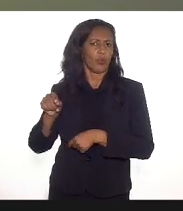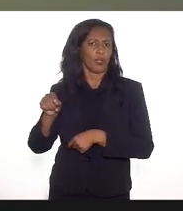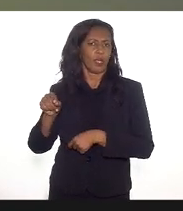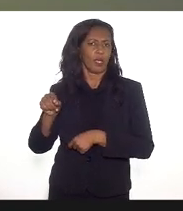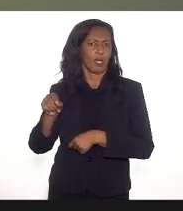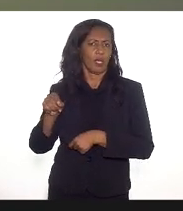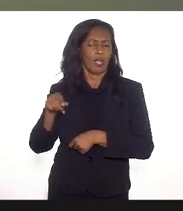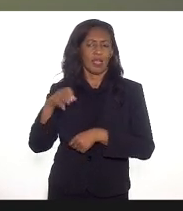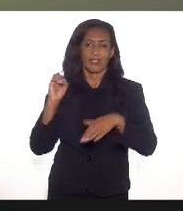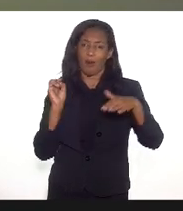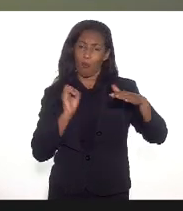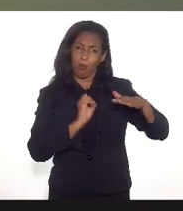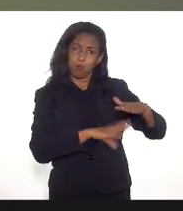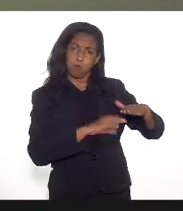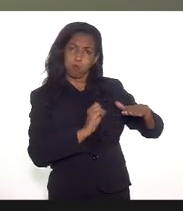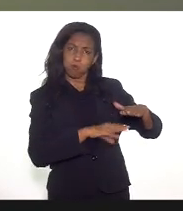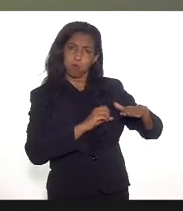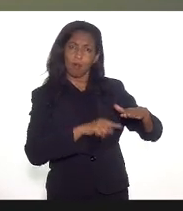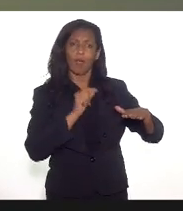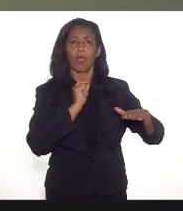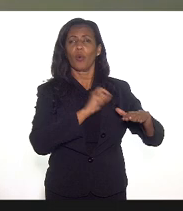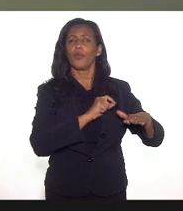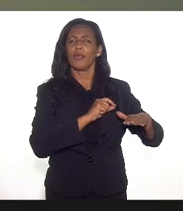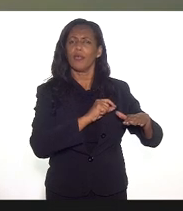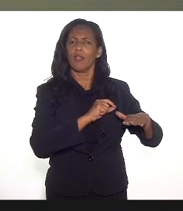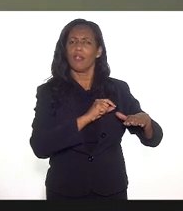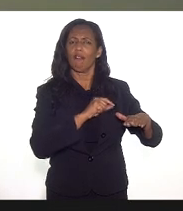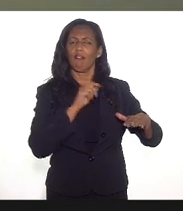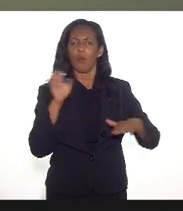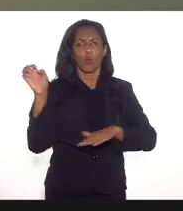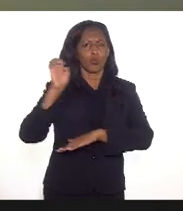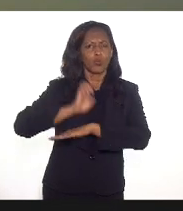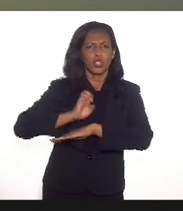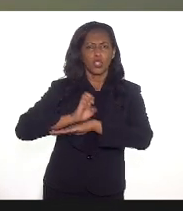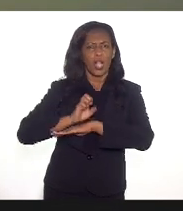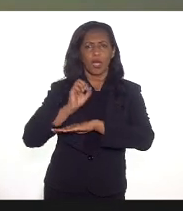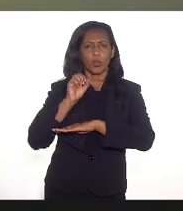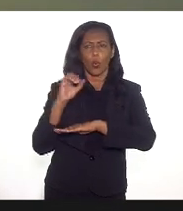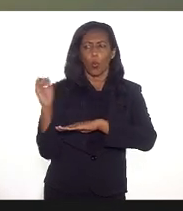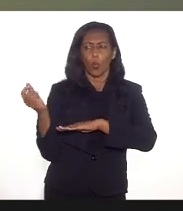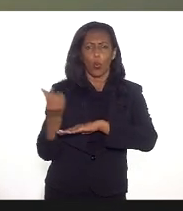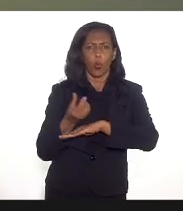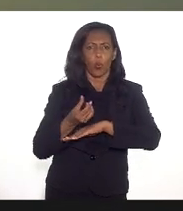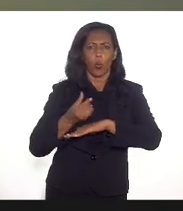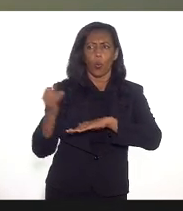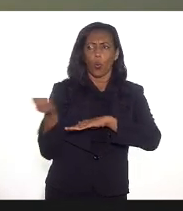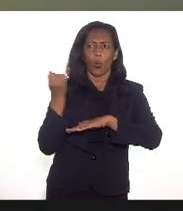essa poupança. O Estado não existe para ter lucro, o